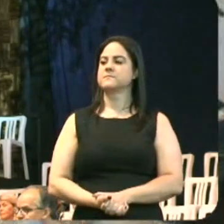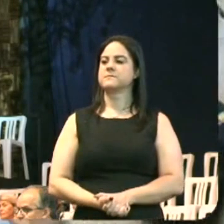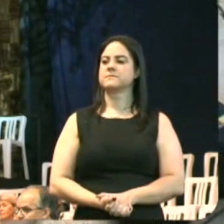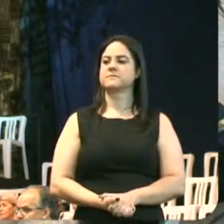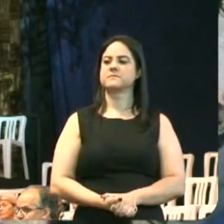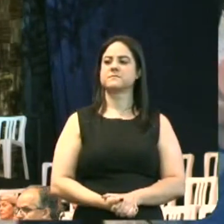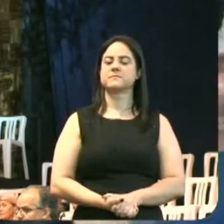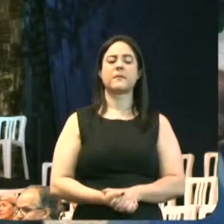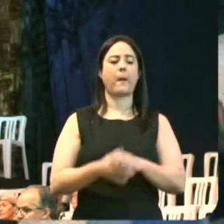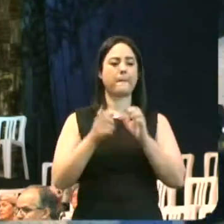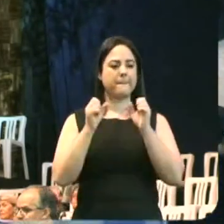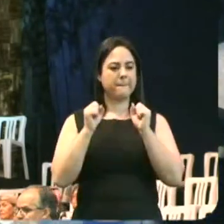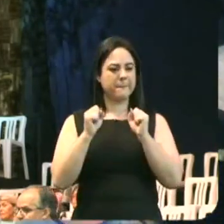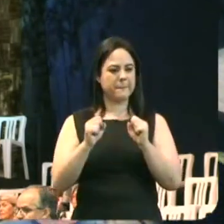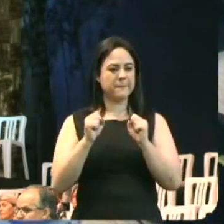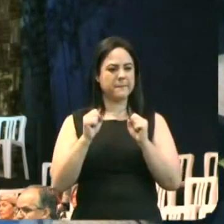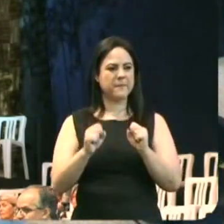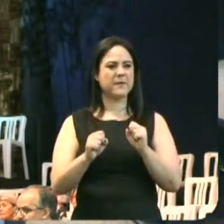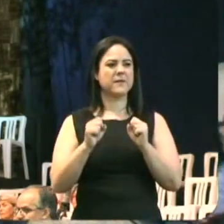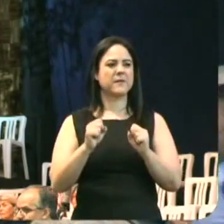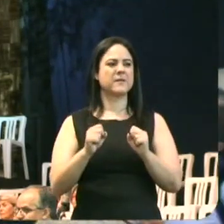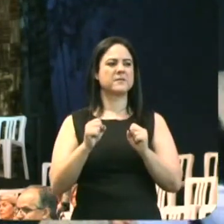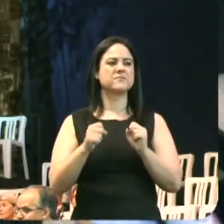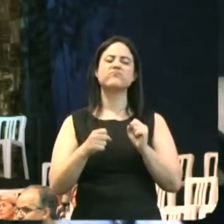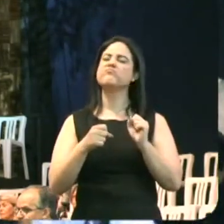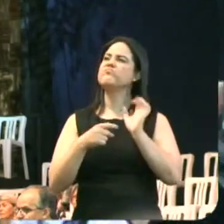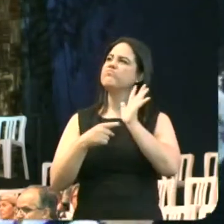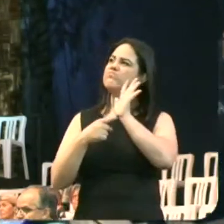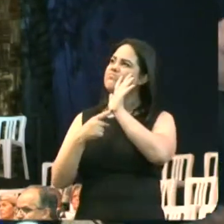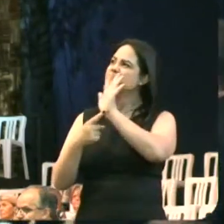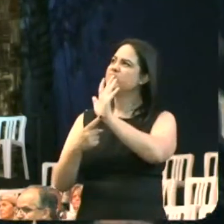Pode trazer o impossível,